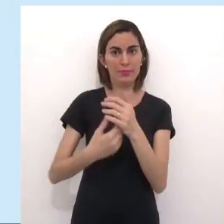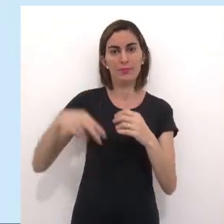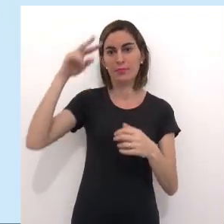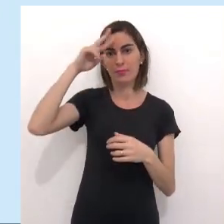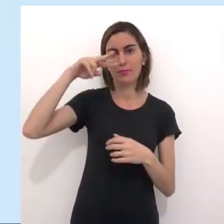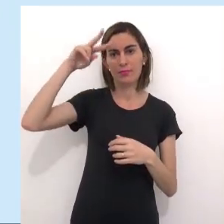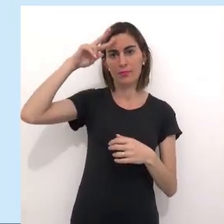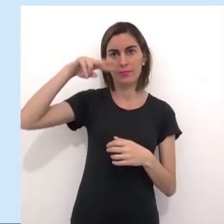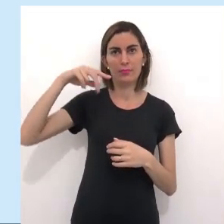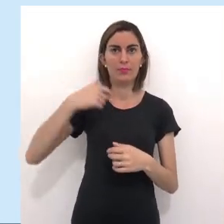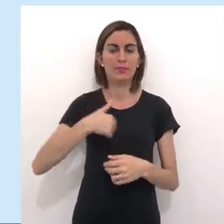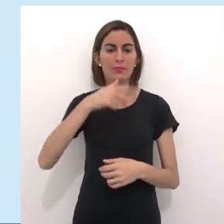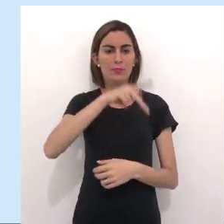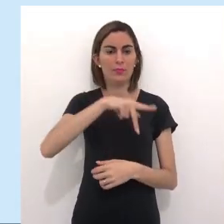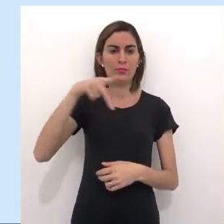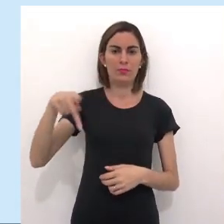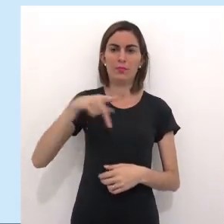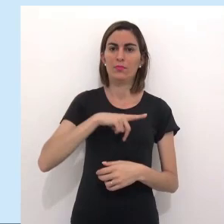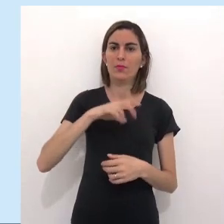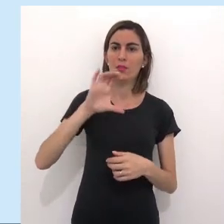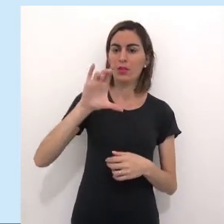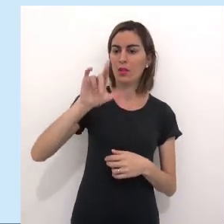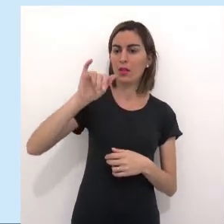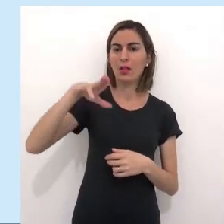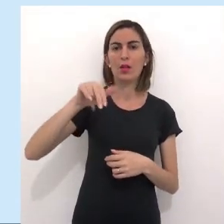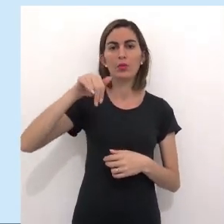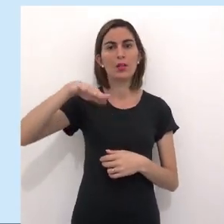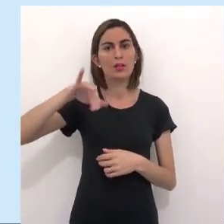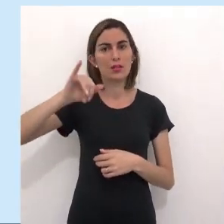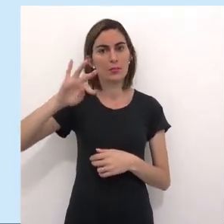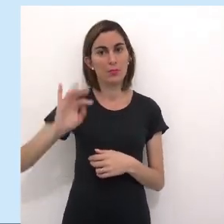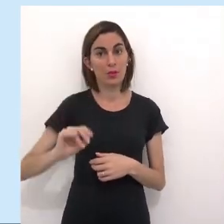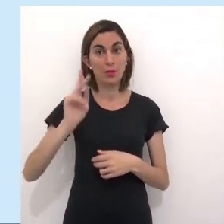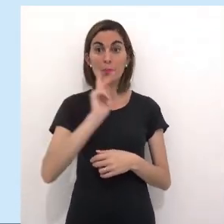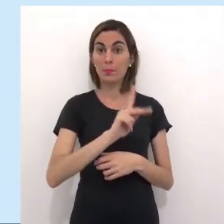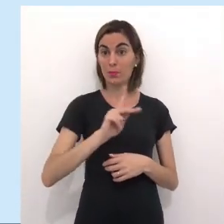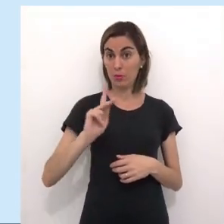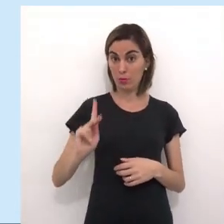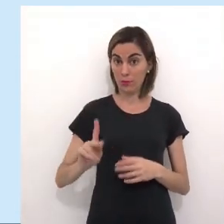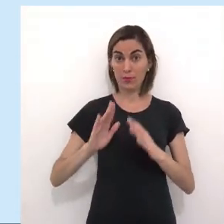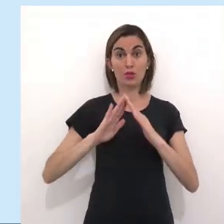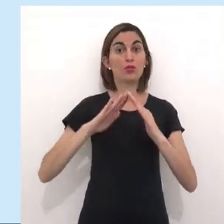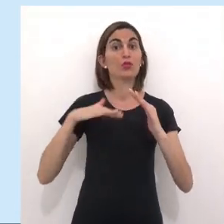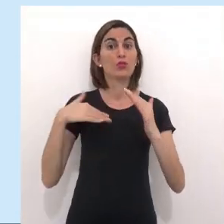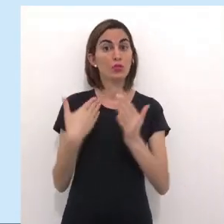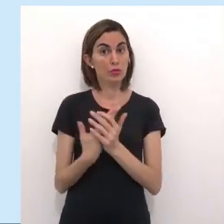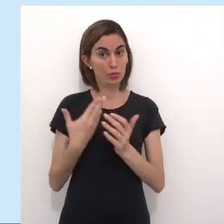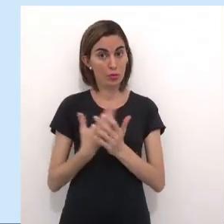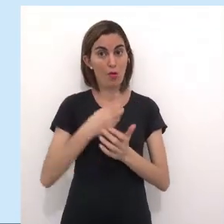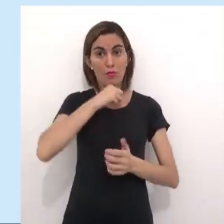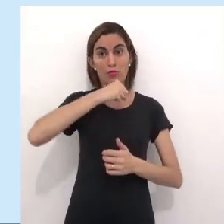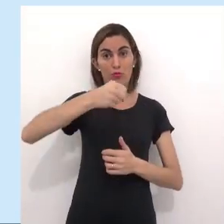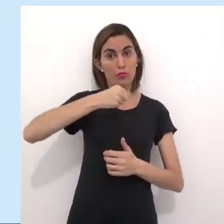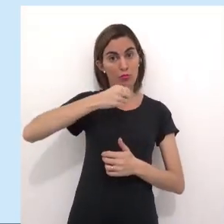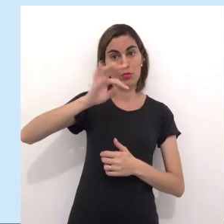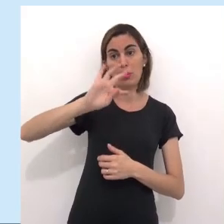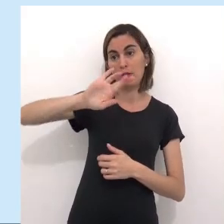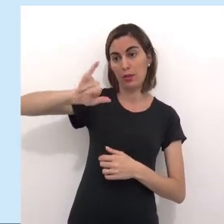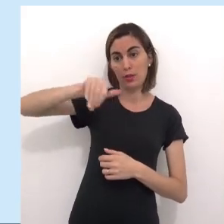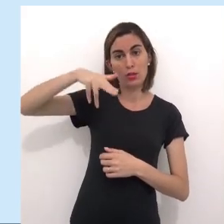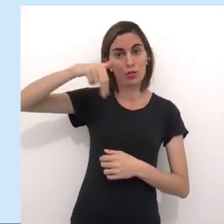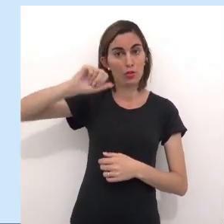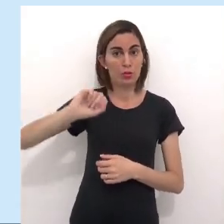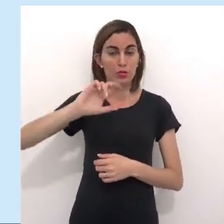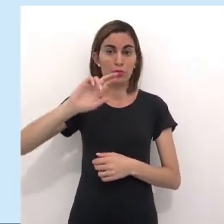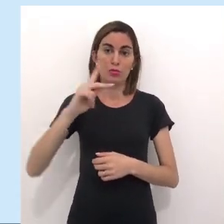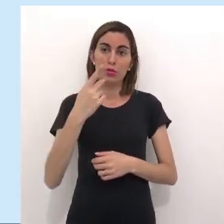História. Eu sou o professor Cláudio Nascimento, professor da Escola Jornalista